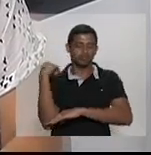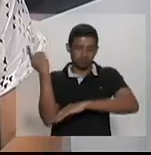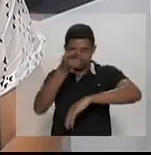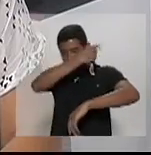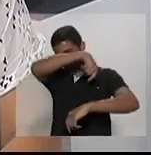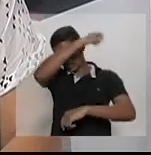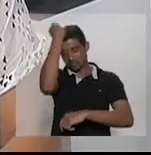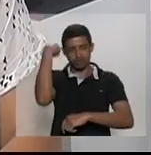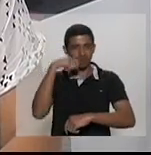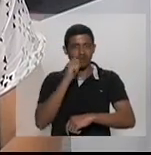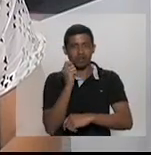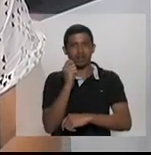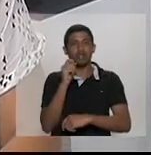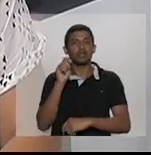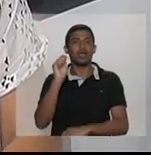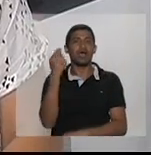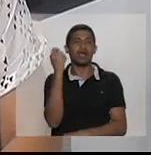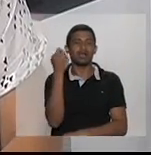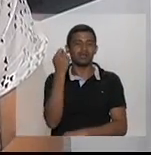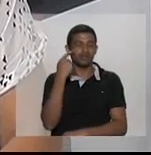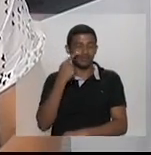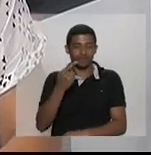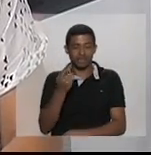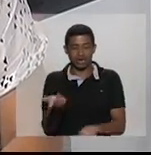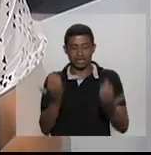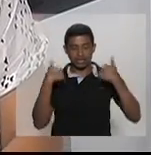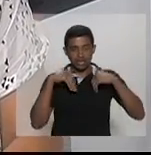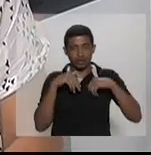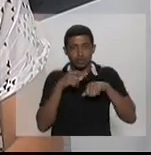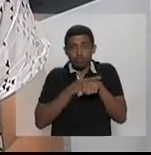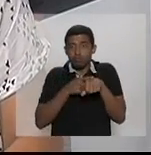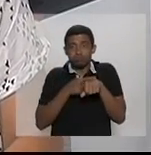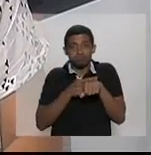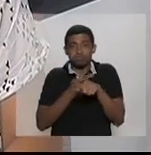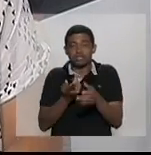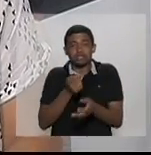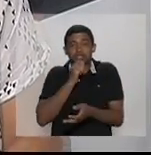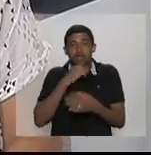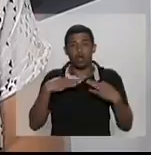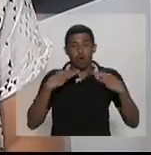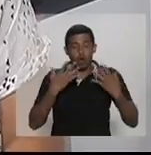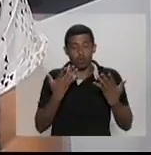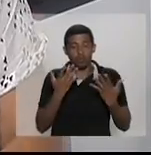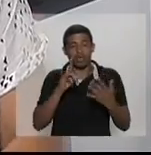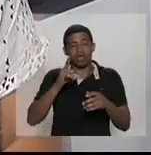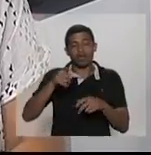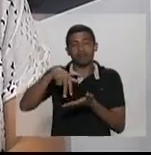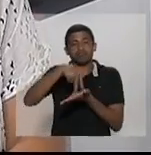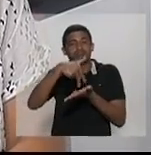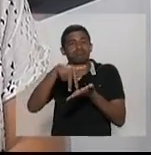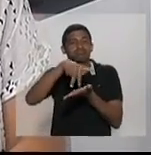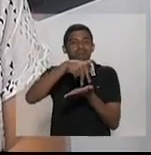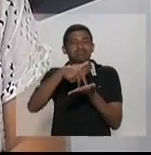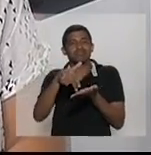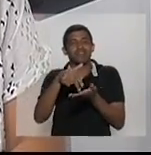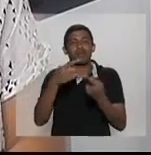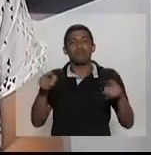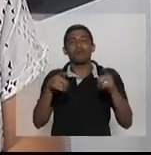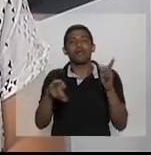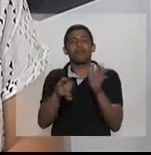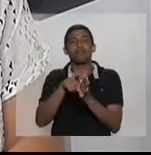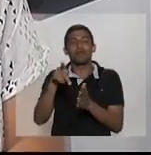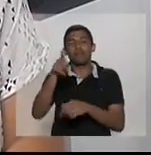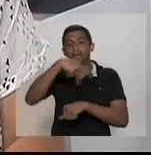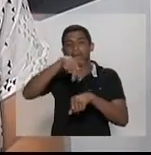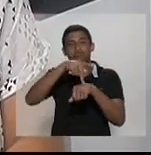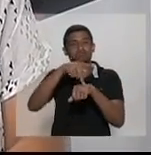bandeira da Argentina, somente com a bandeira, nua por baixo, descalça, sem maquiagem, e ela dançou, né, o hino nacional